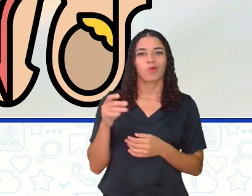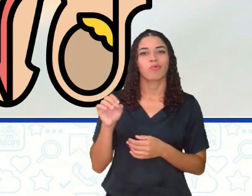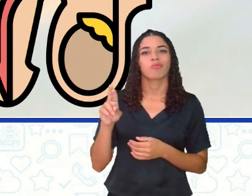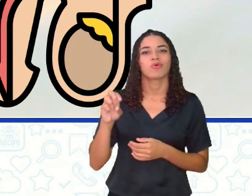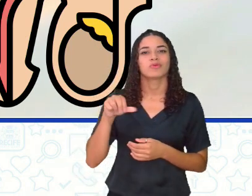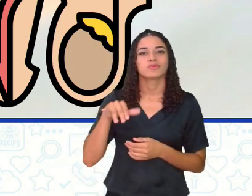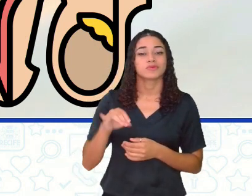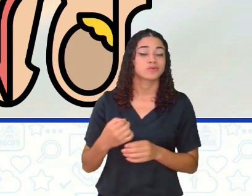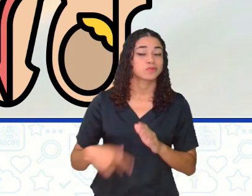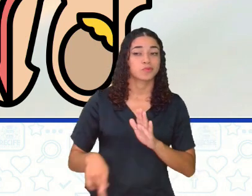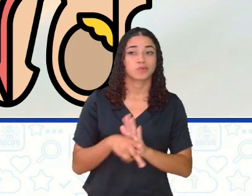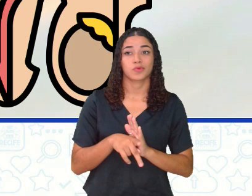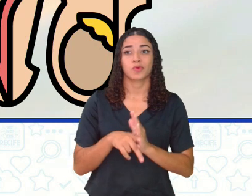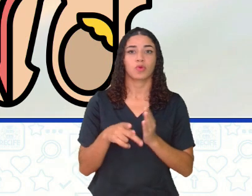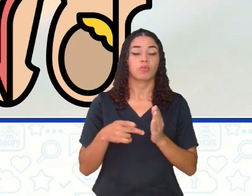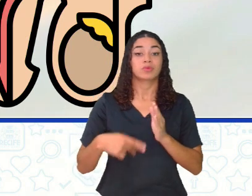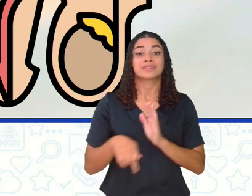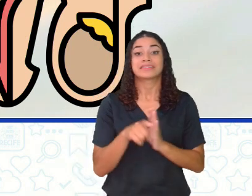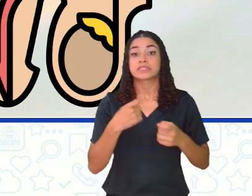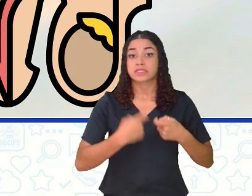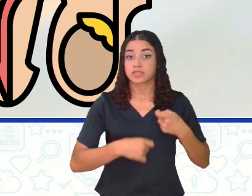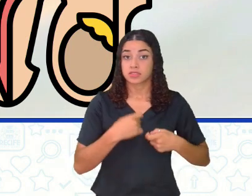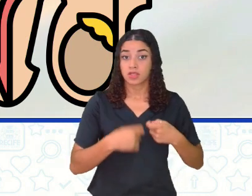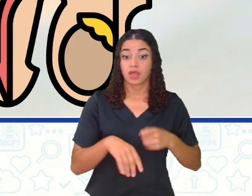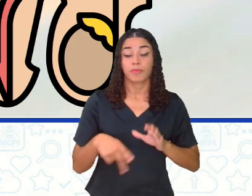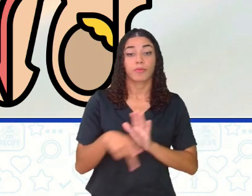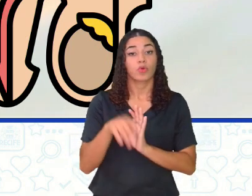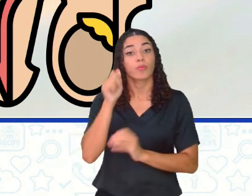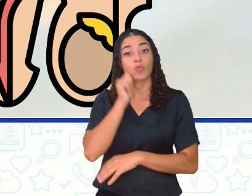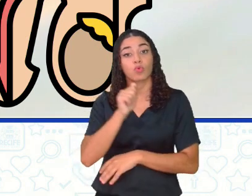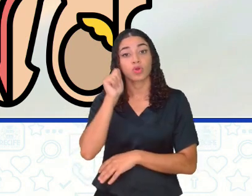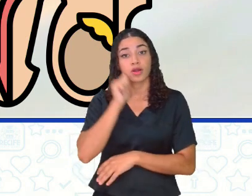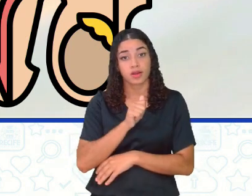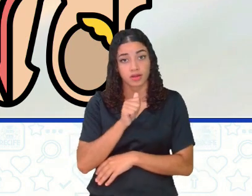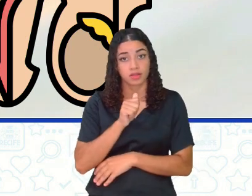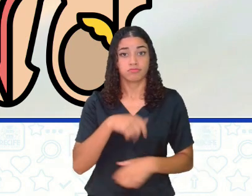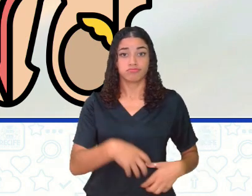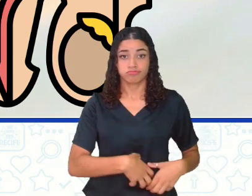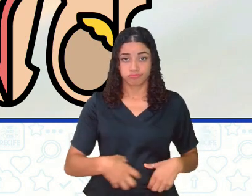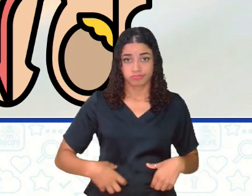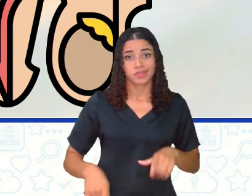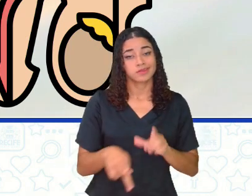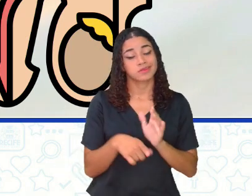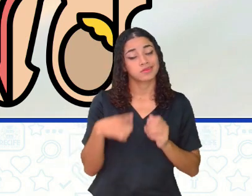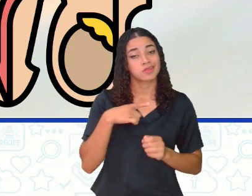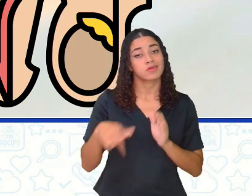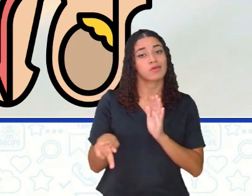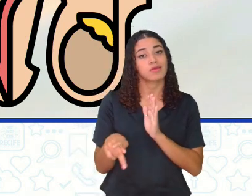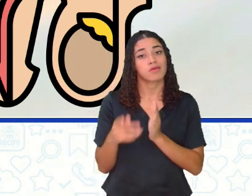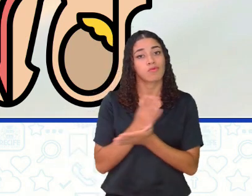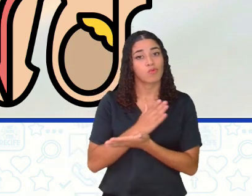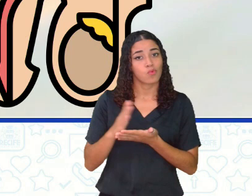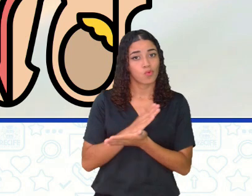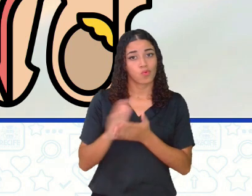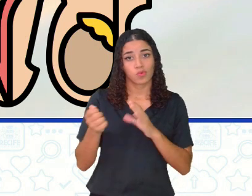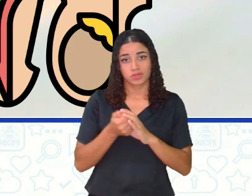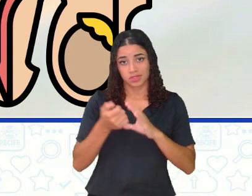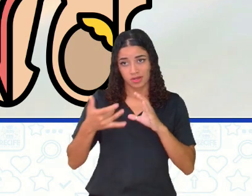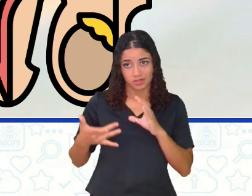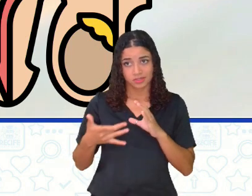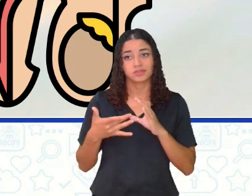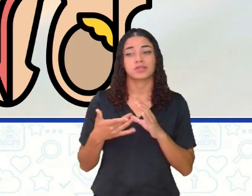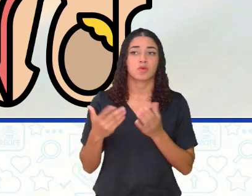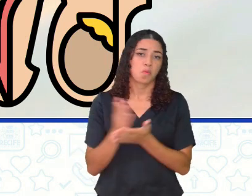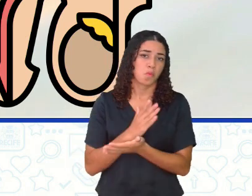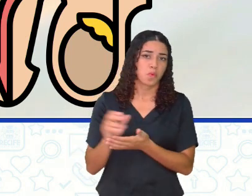com os caracteres sexuais secundários femininos. Então, a gente vai ver aí algumas características. Na próxima tela, eu vou mostrar